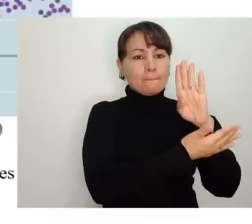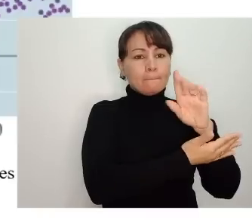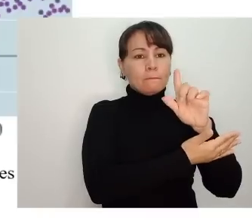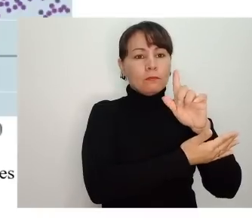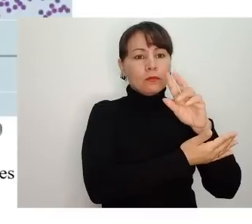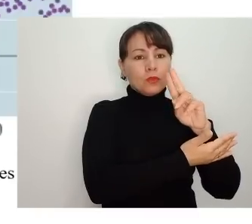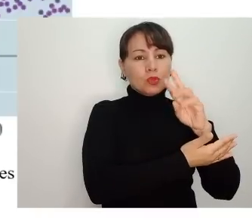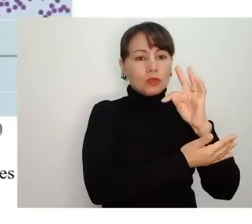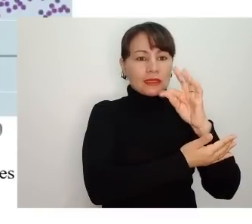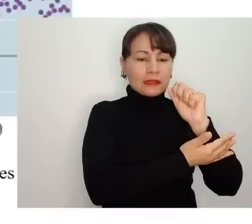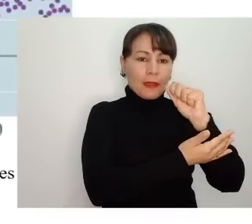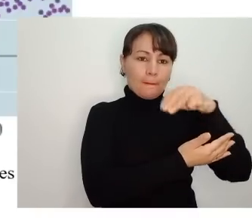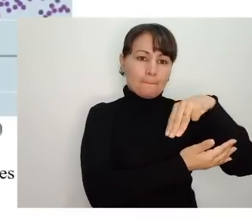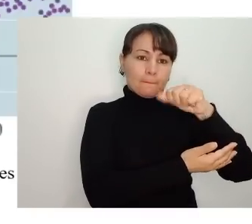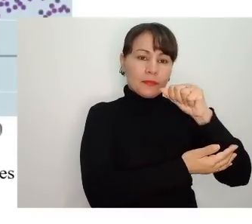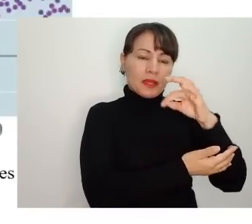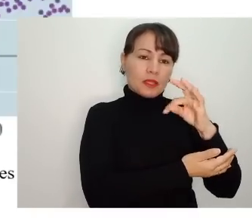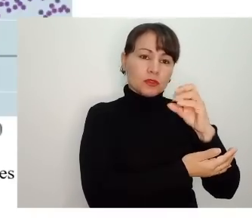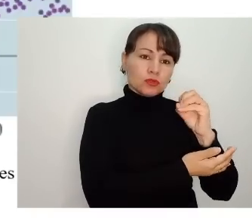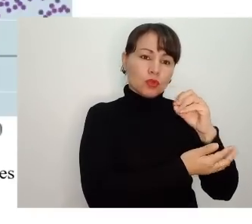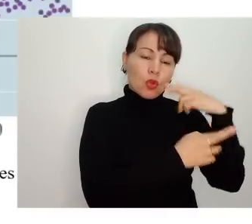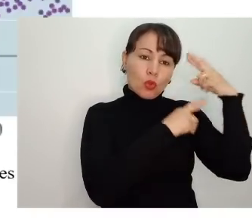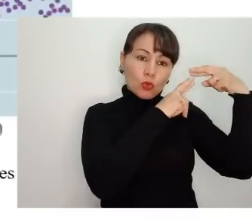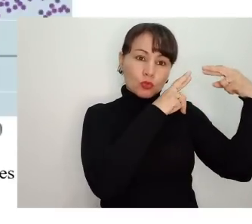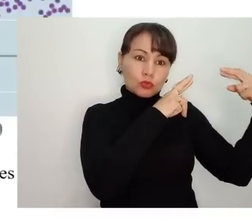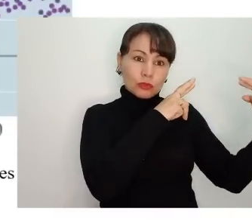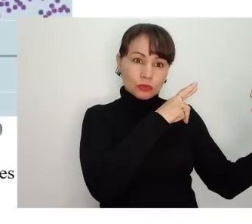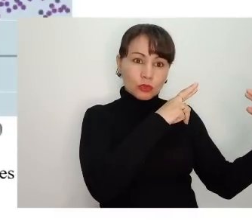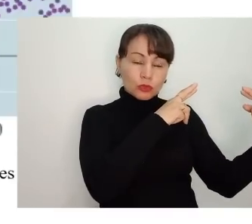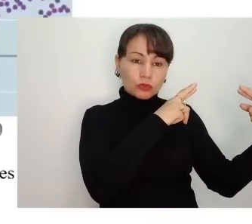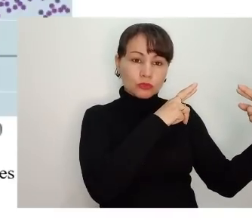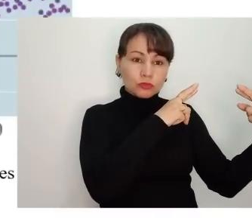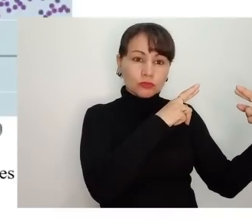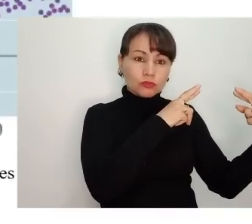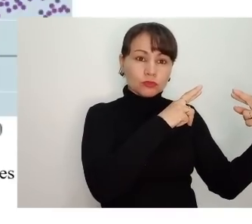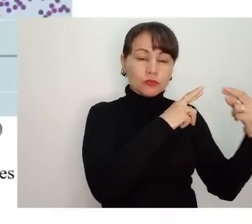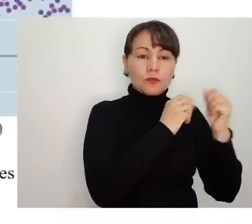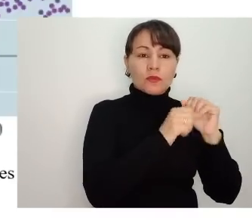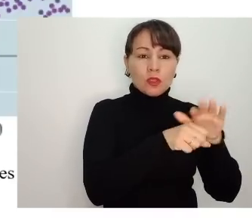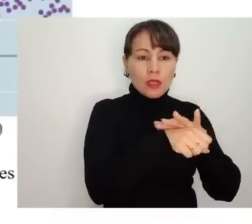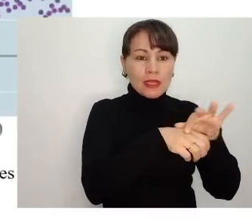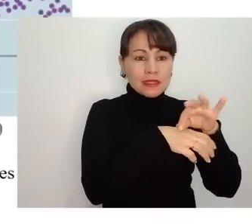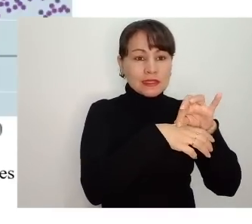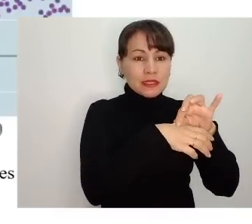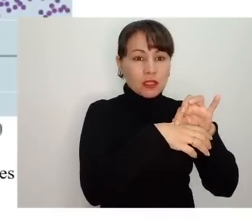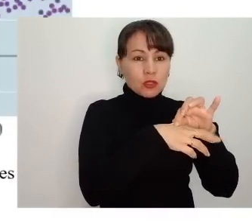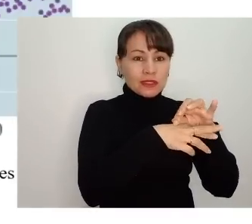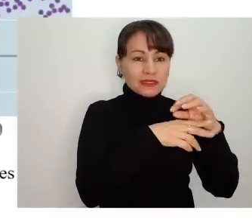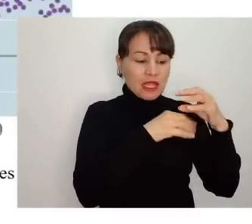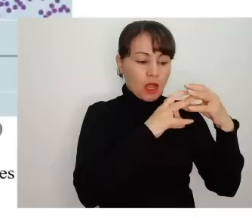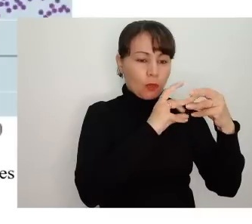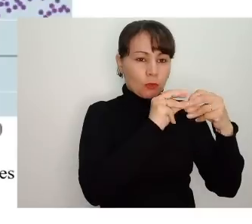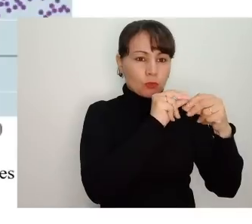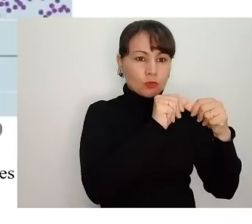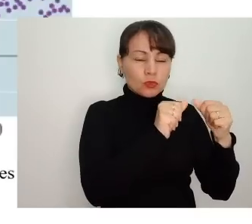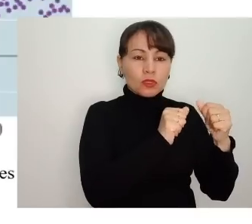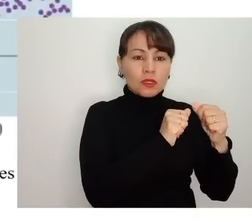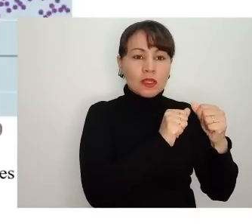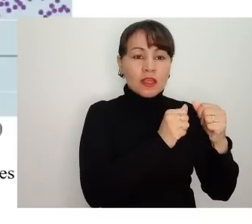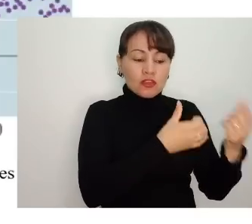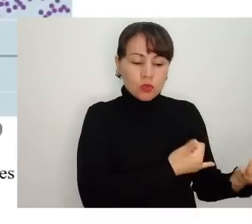glutamatérgica um neurônio da região denteada, chamada de células granulares. Essas